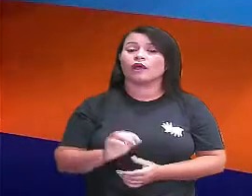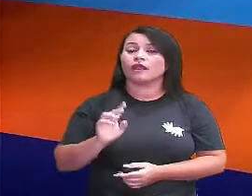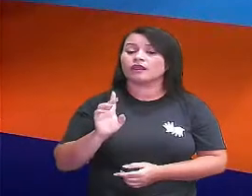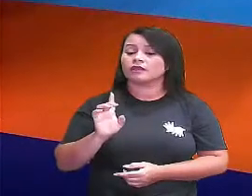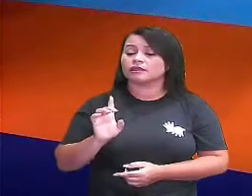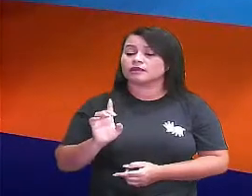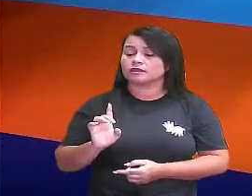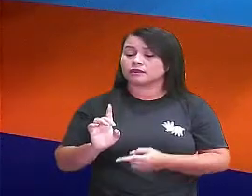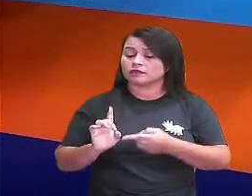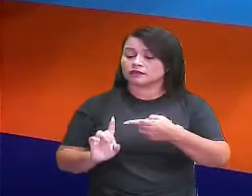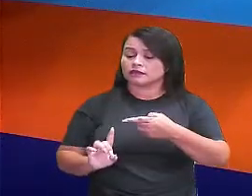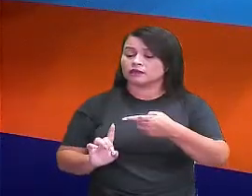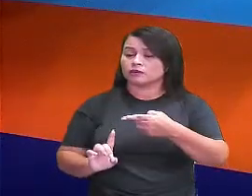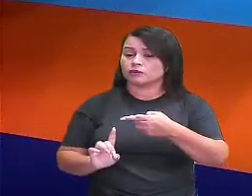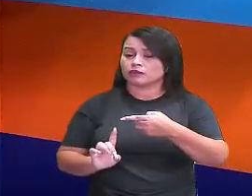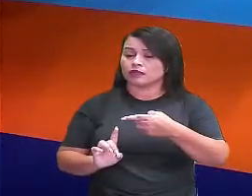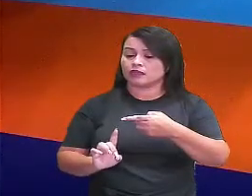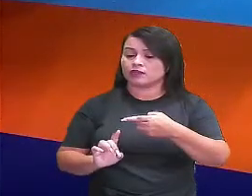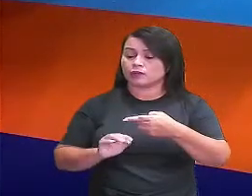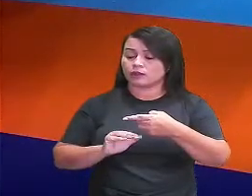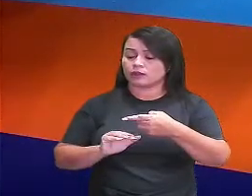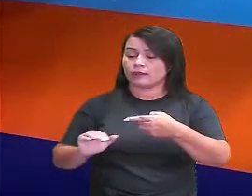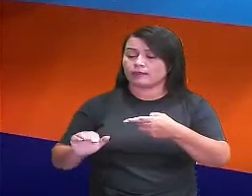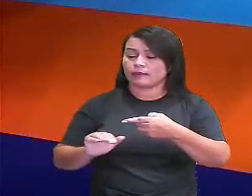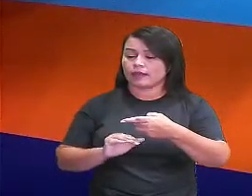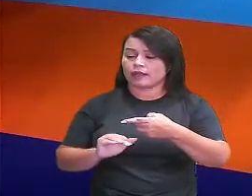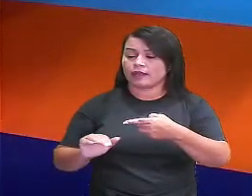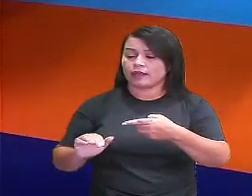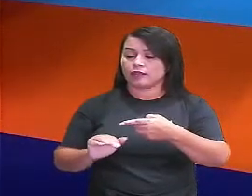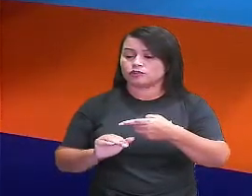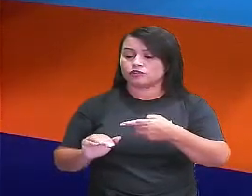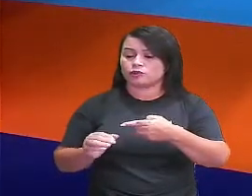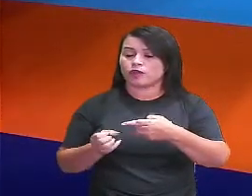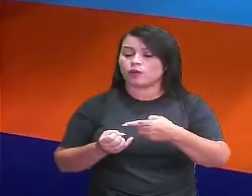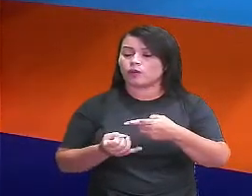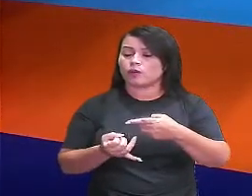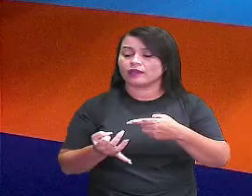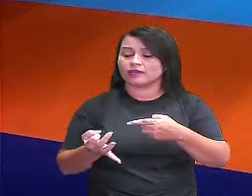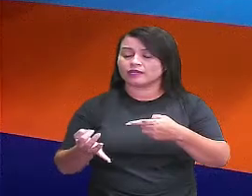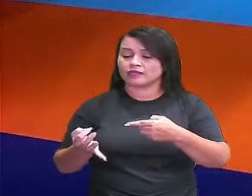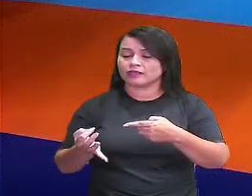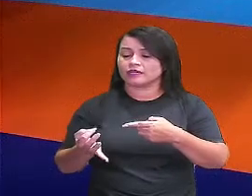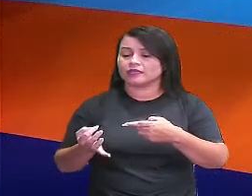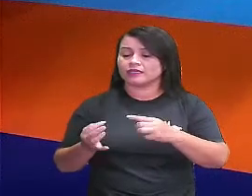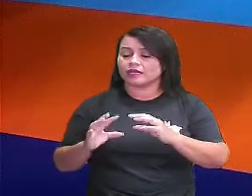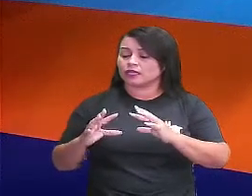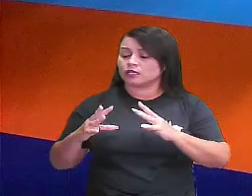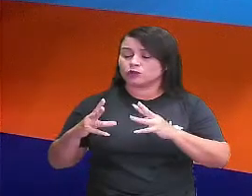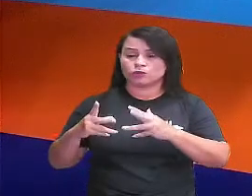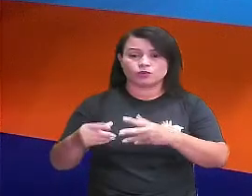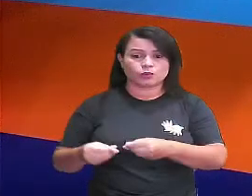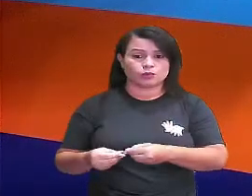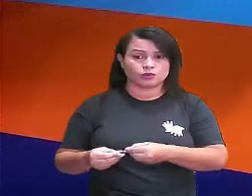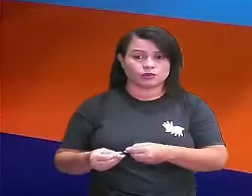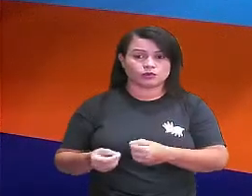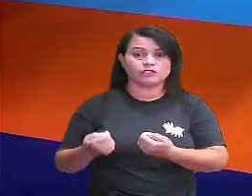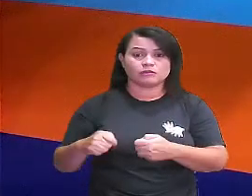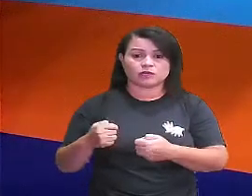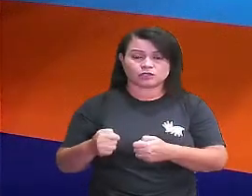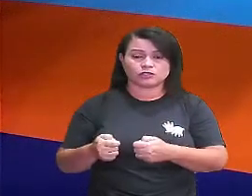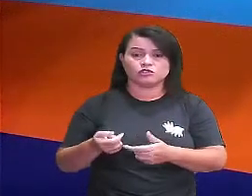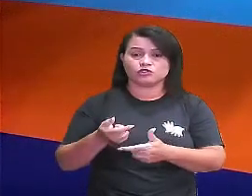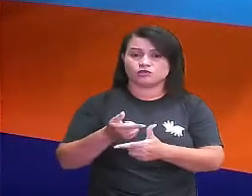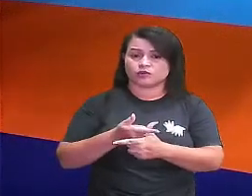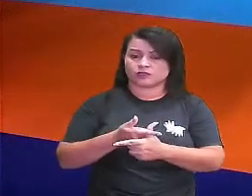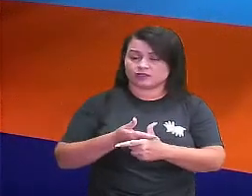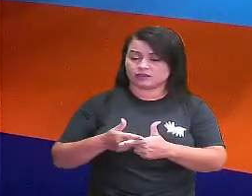Denominador, aqui ó, na partezinha de baixo, quantidades de partes iguais em que o todo foi dividido.